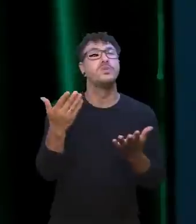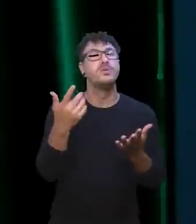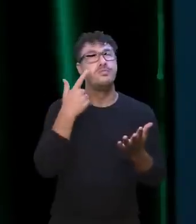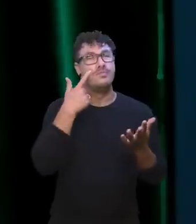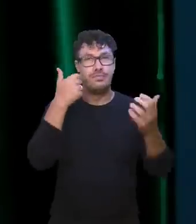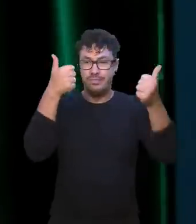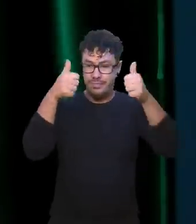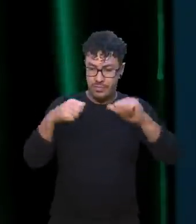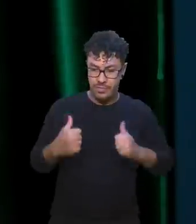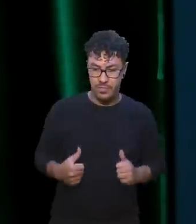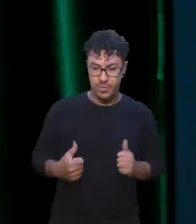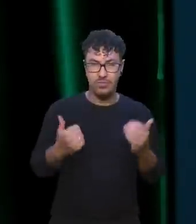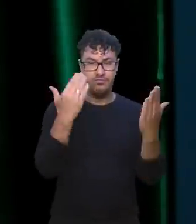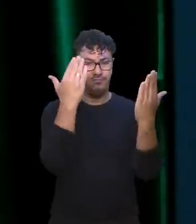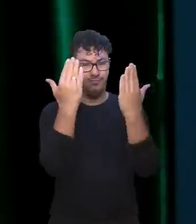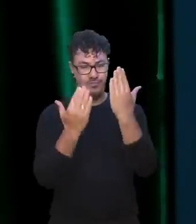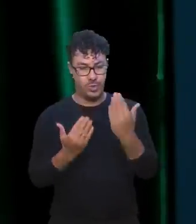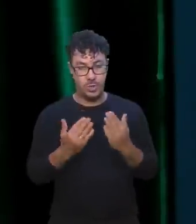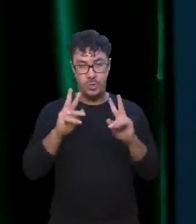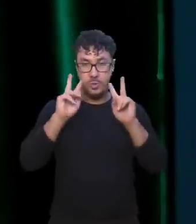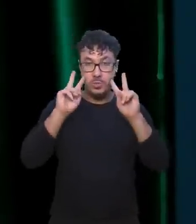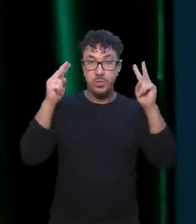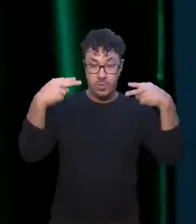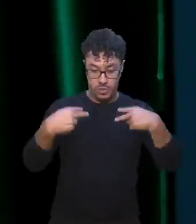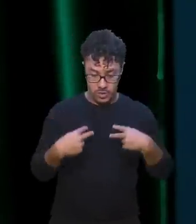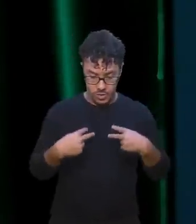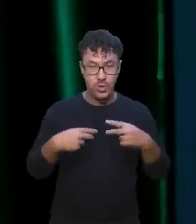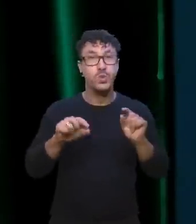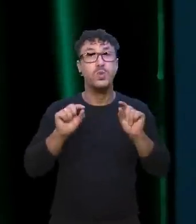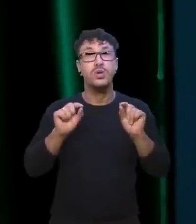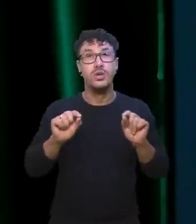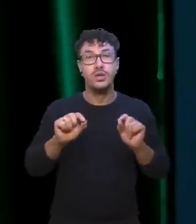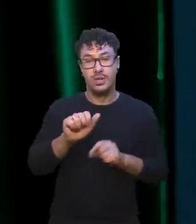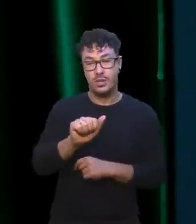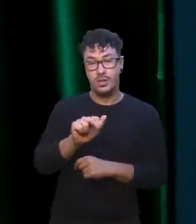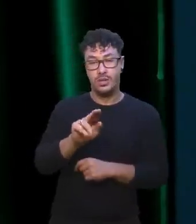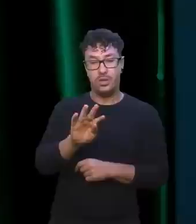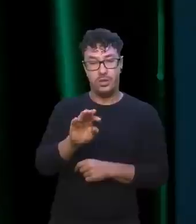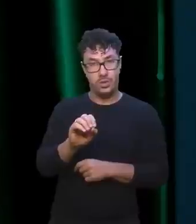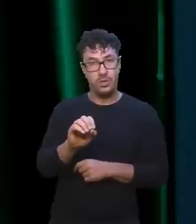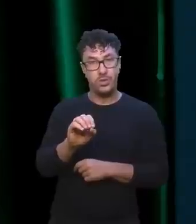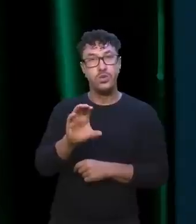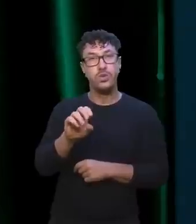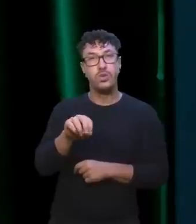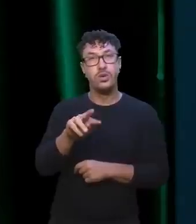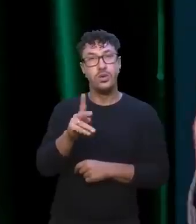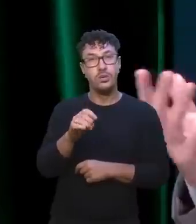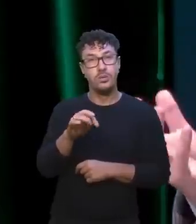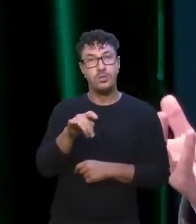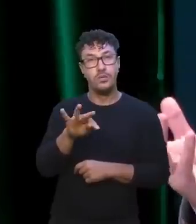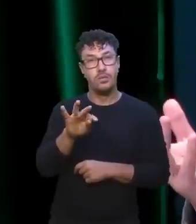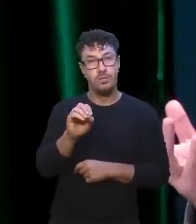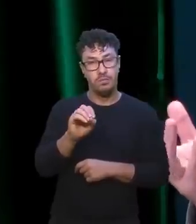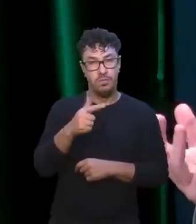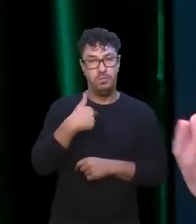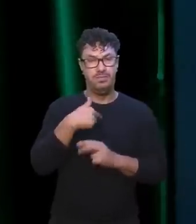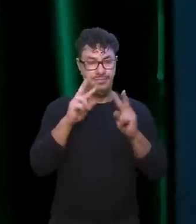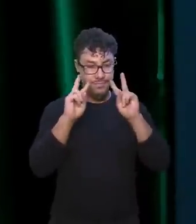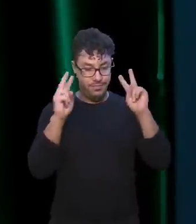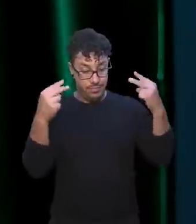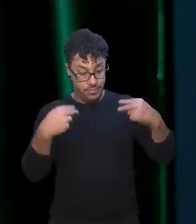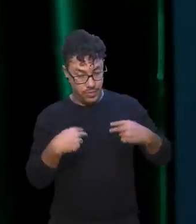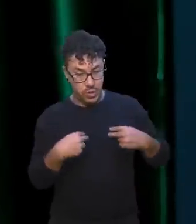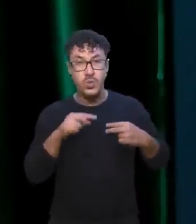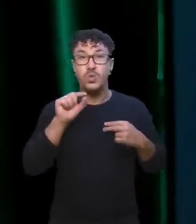a análise em nós, para que dentro deste processo do autoconhecimento, nós possamos ir fazendo este burilamento espiritual.